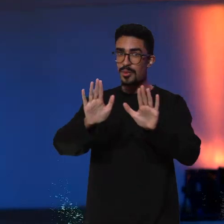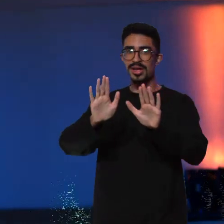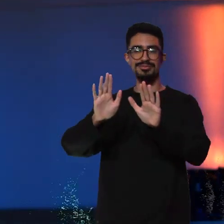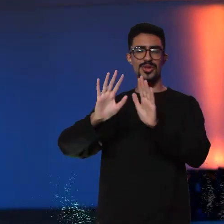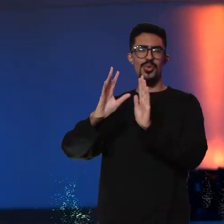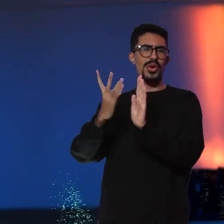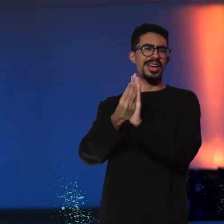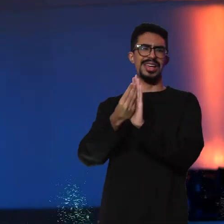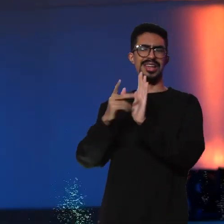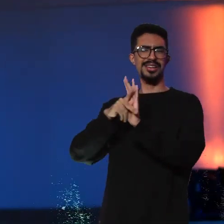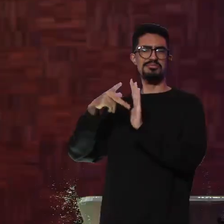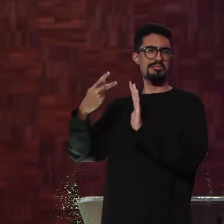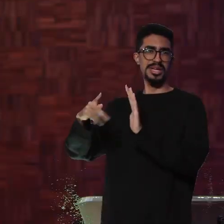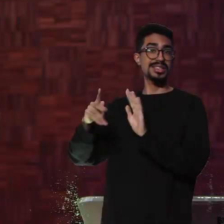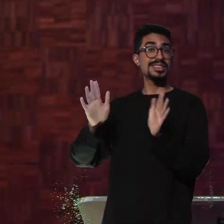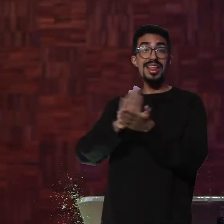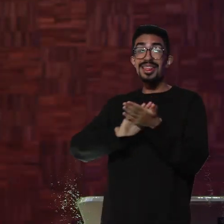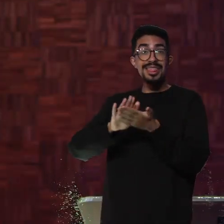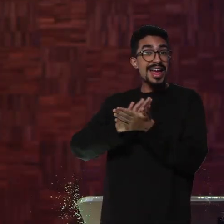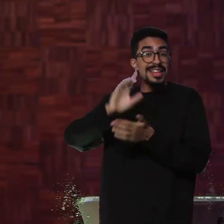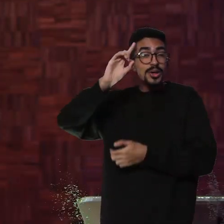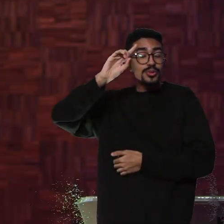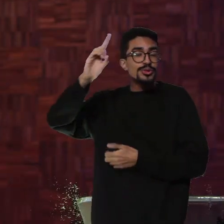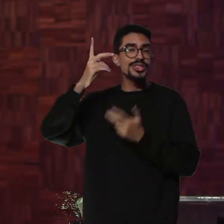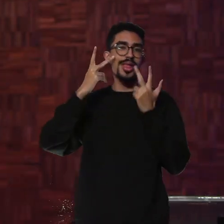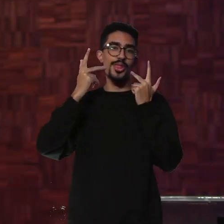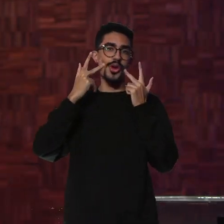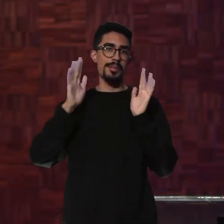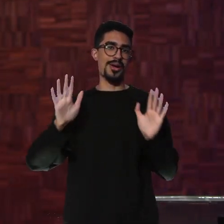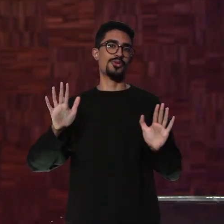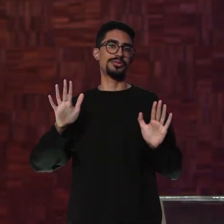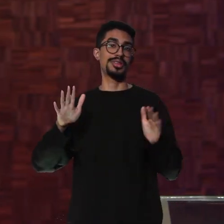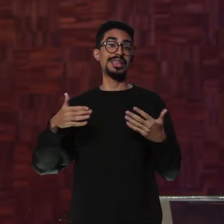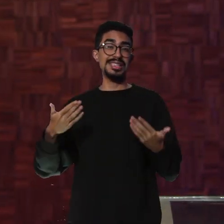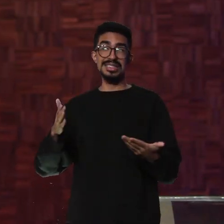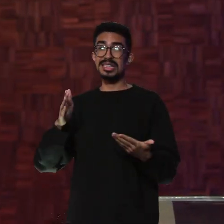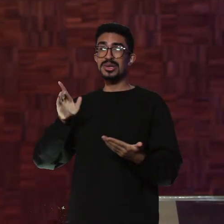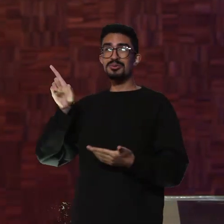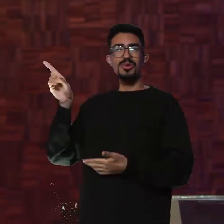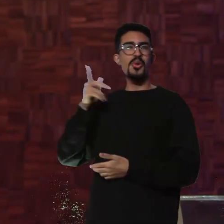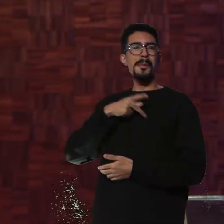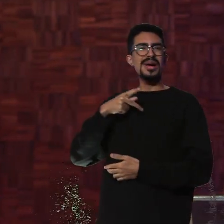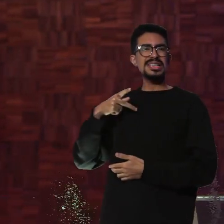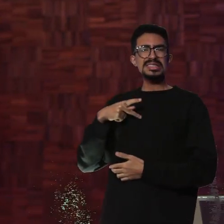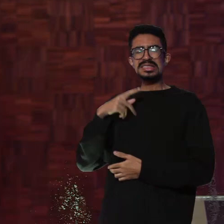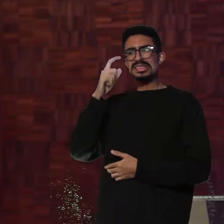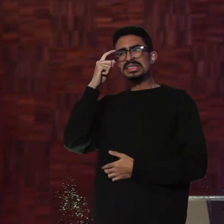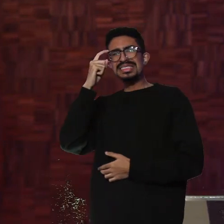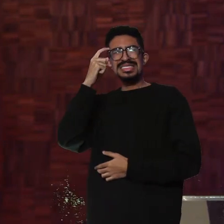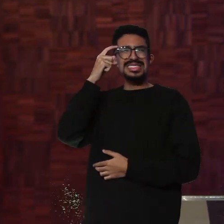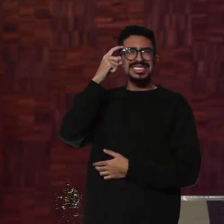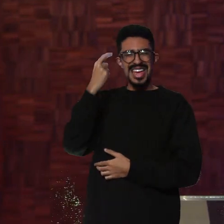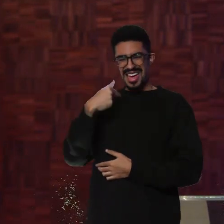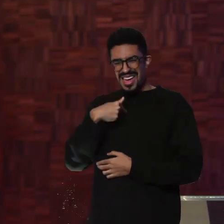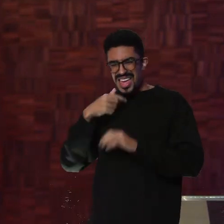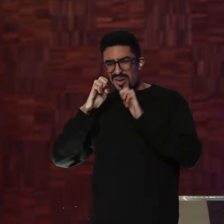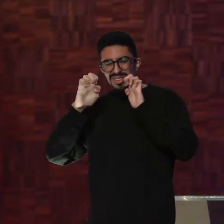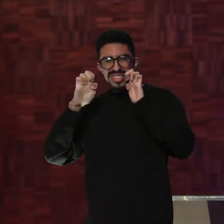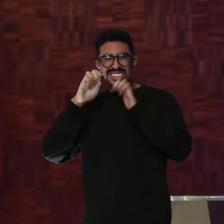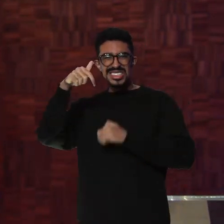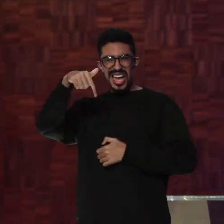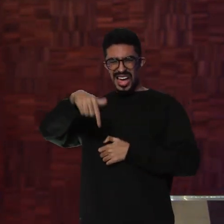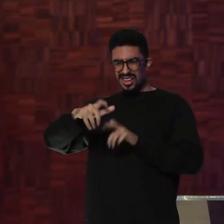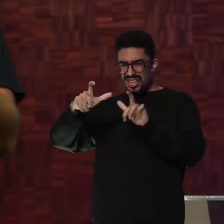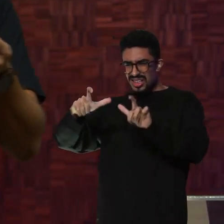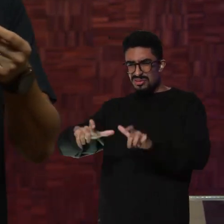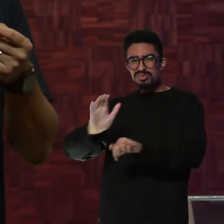nada. Era um dia normal. E eu confesso para você que eu fiquei naquela conversando com Deus, dei bobeira, no sentido de me enrolar demais